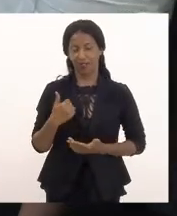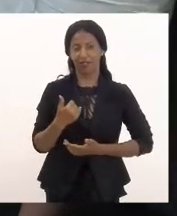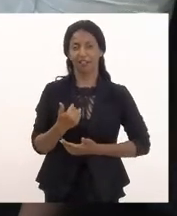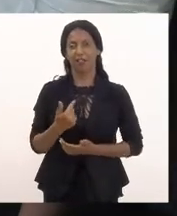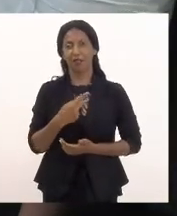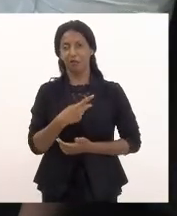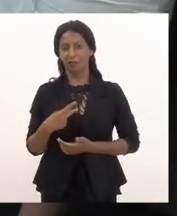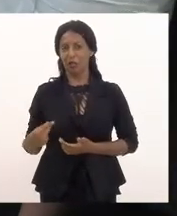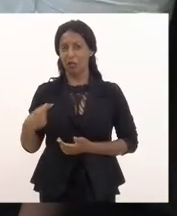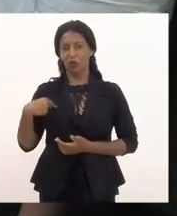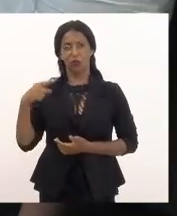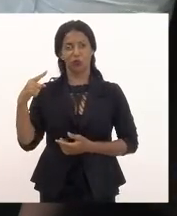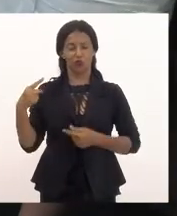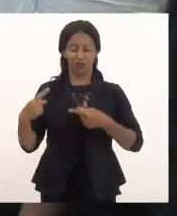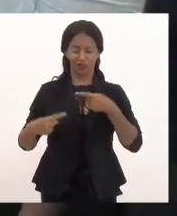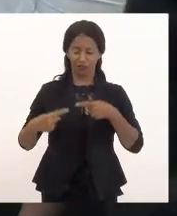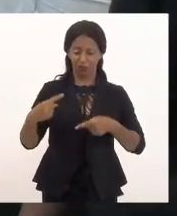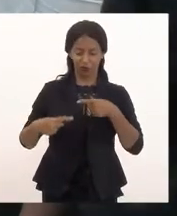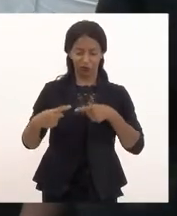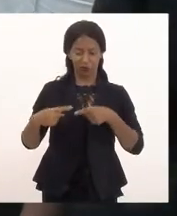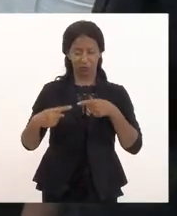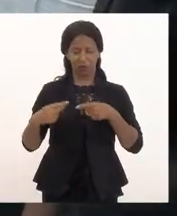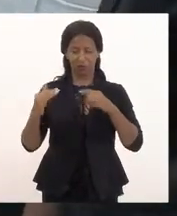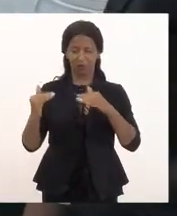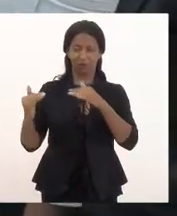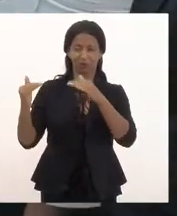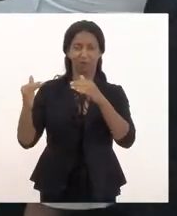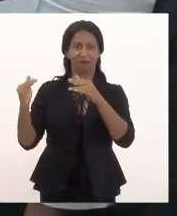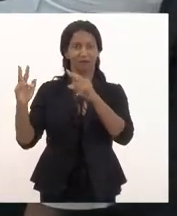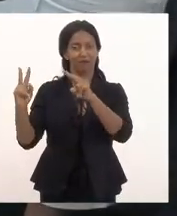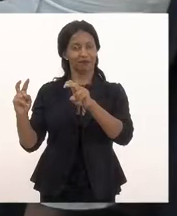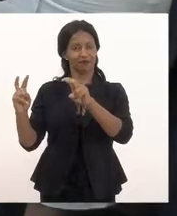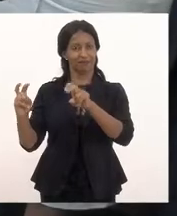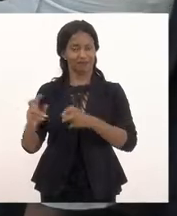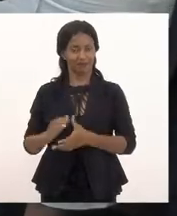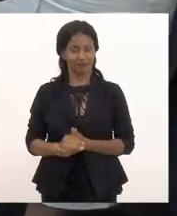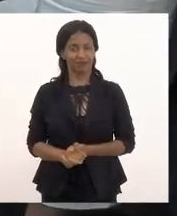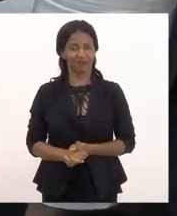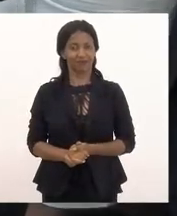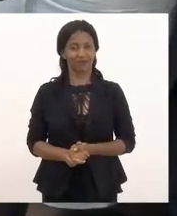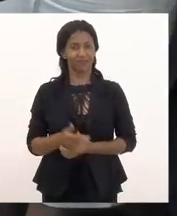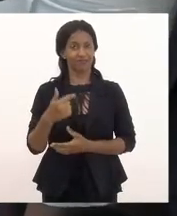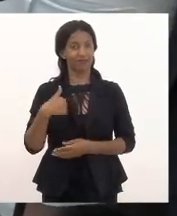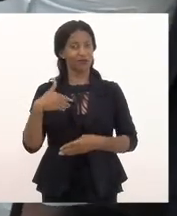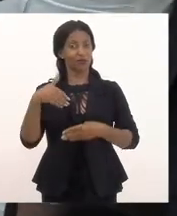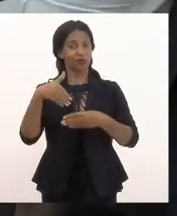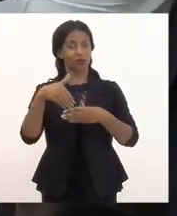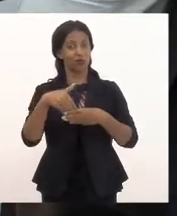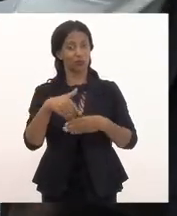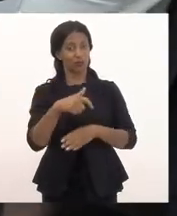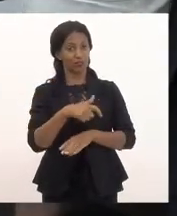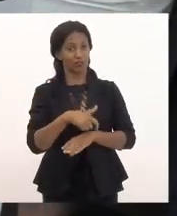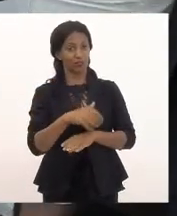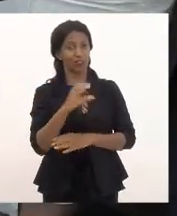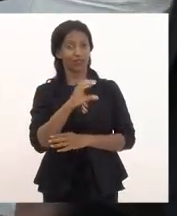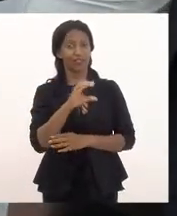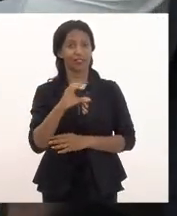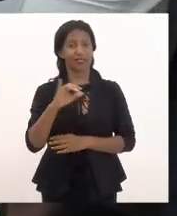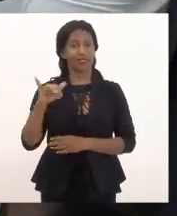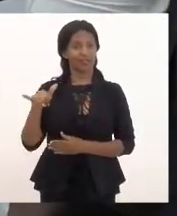levar a discussão para o mérito da matéria. Estou votando por hora na